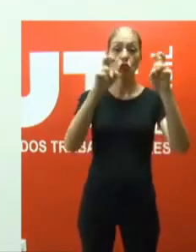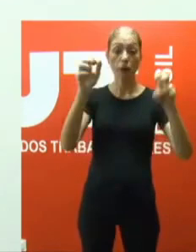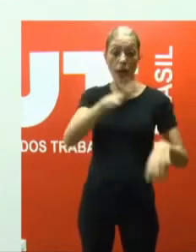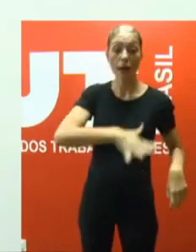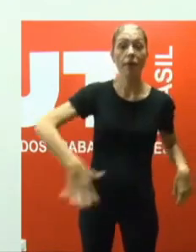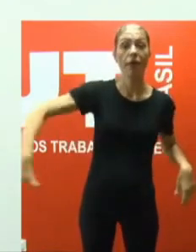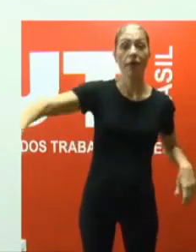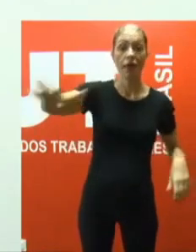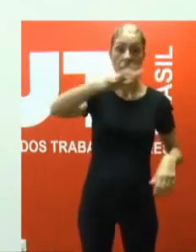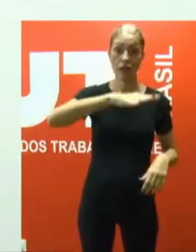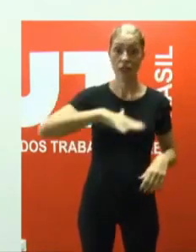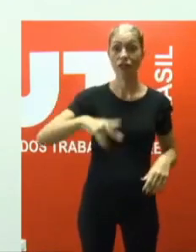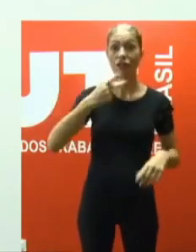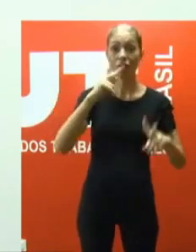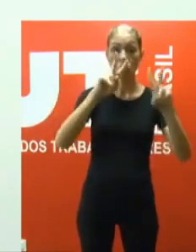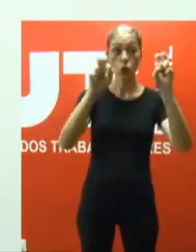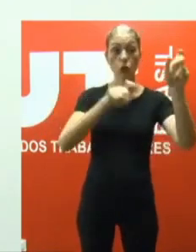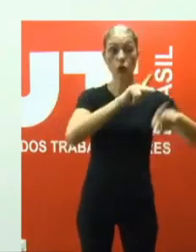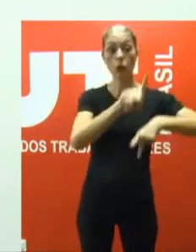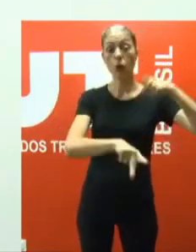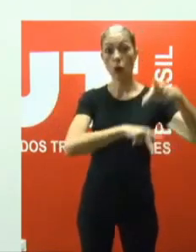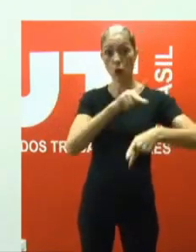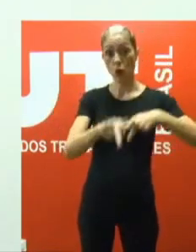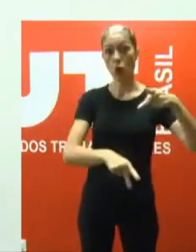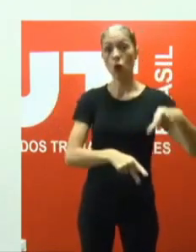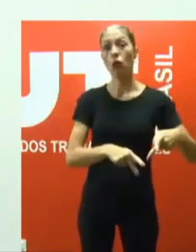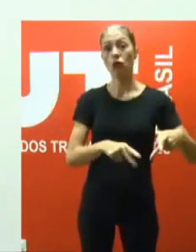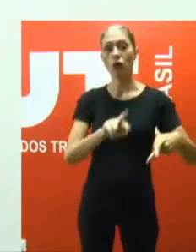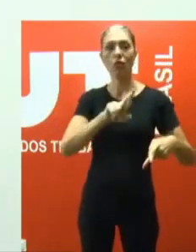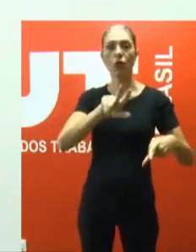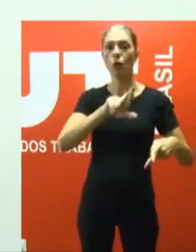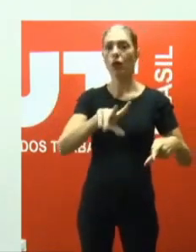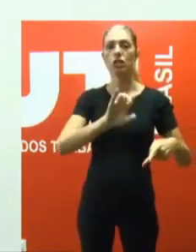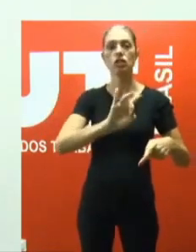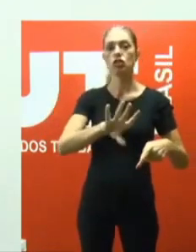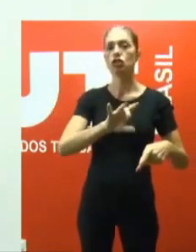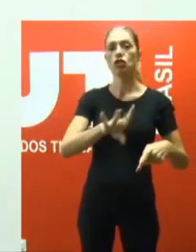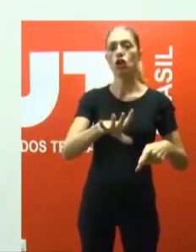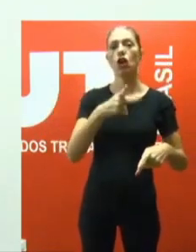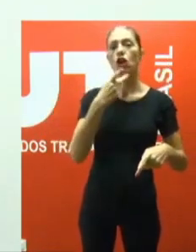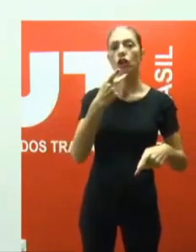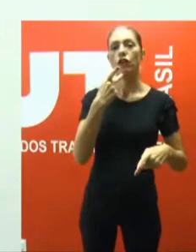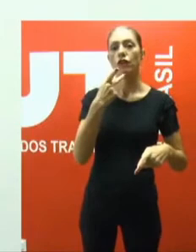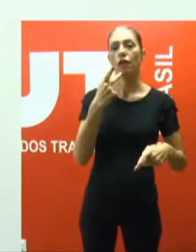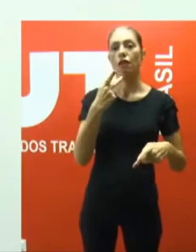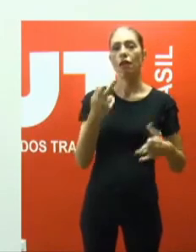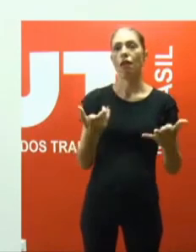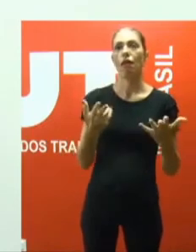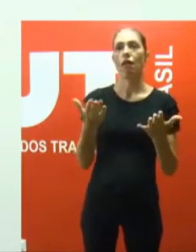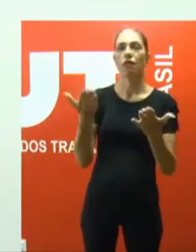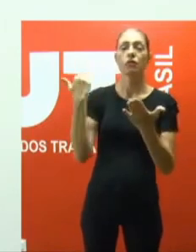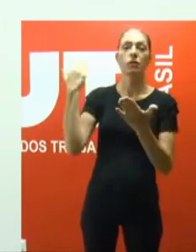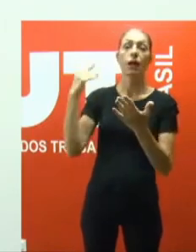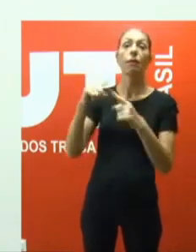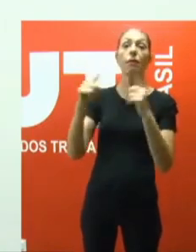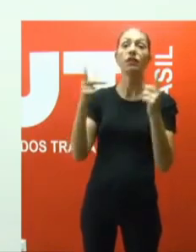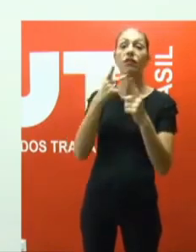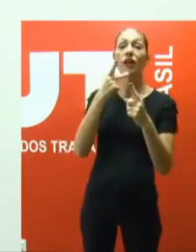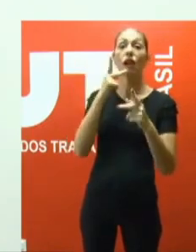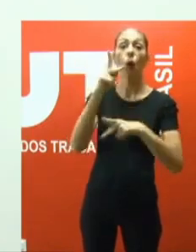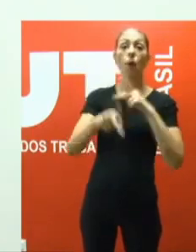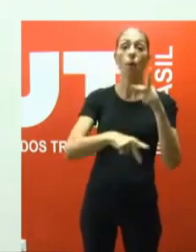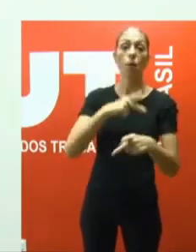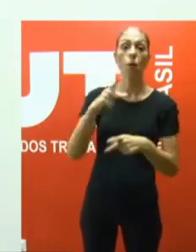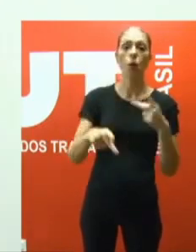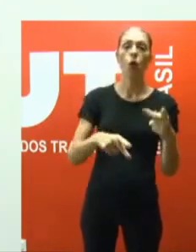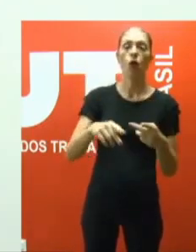envolvendo o povo, sabe, que depende. Não é só o discurso da Angela Merkel, é o discurso do nosso povo no Amazonas, no